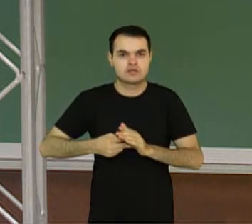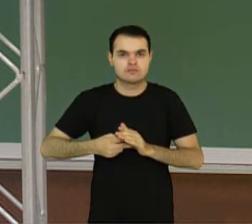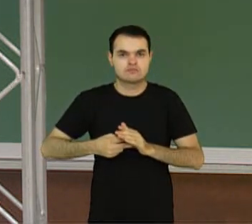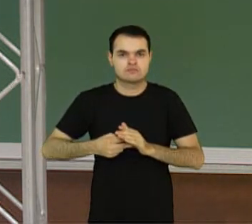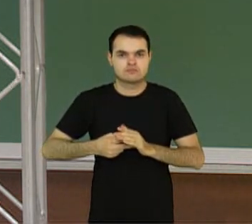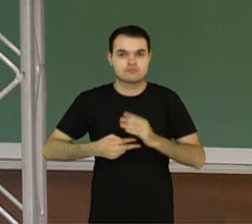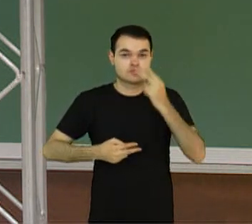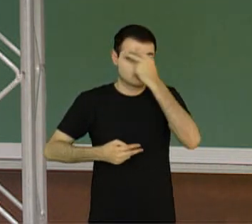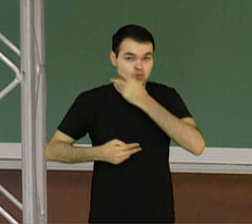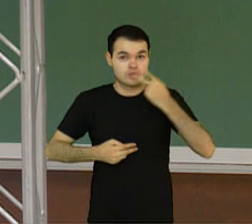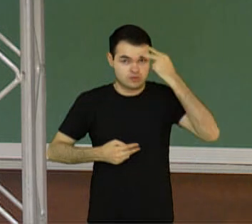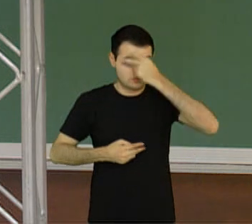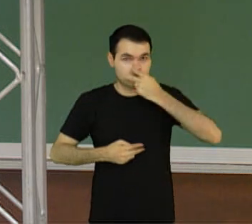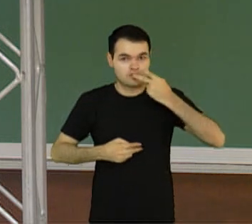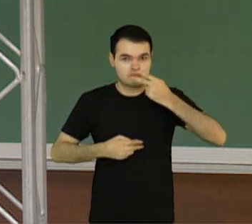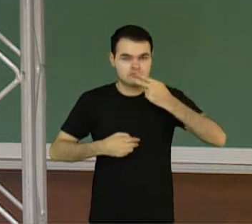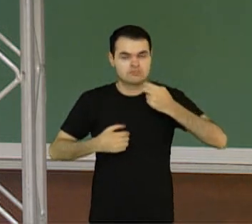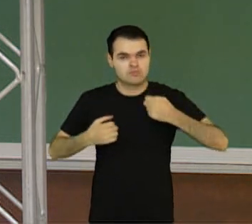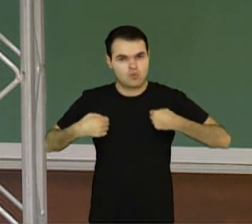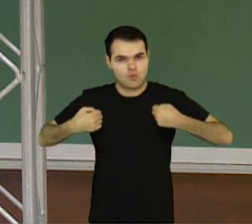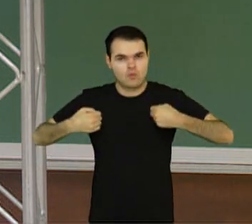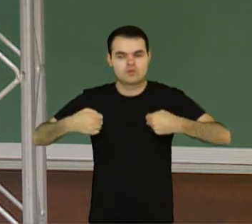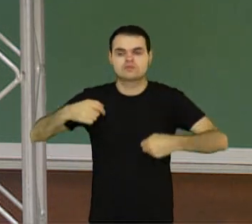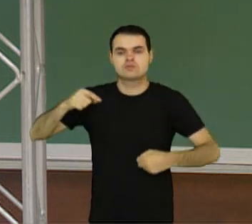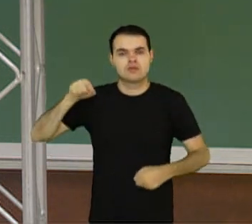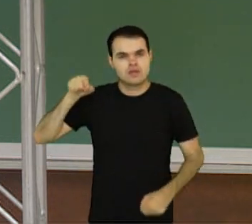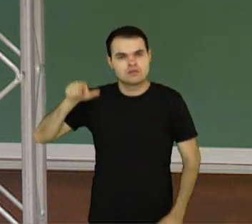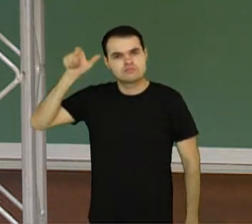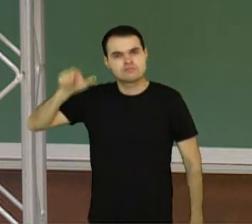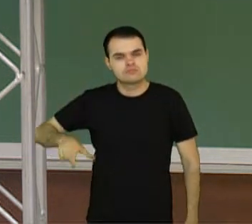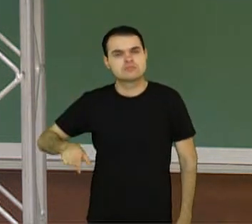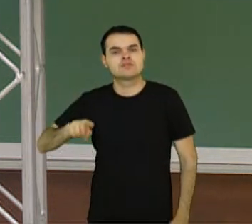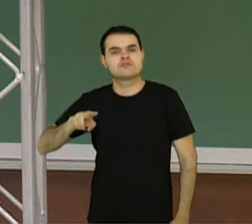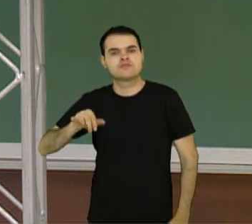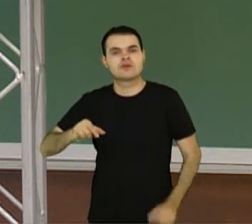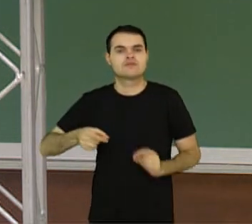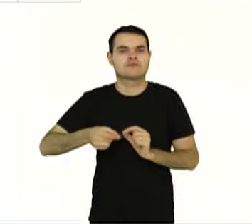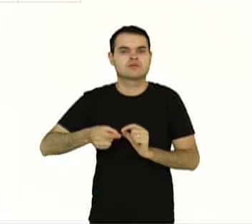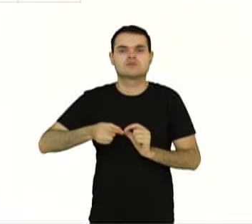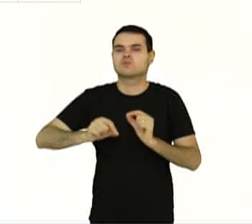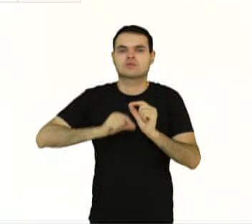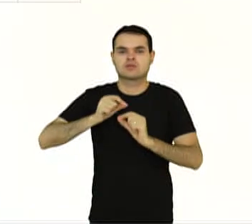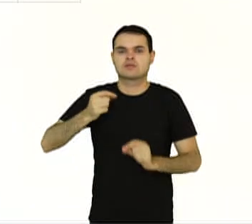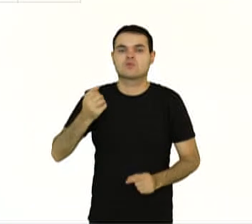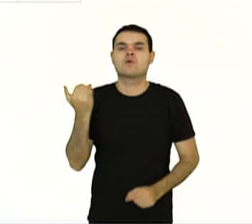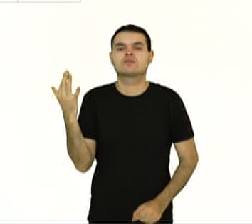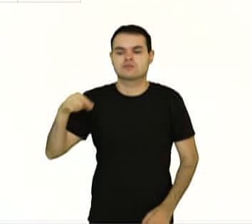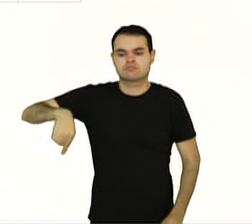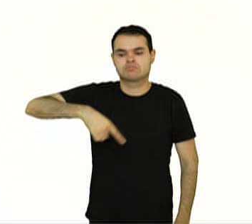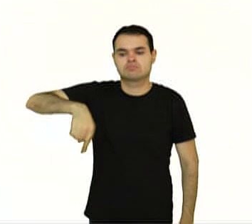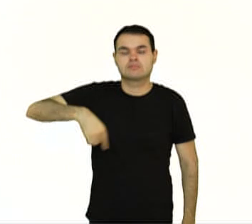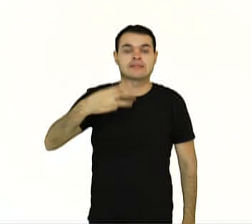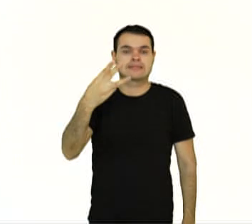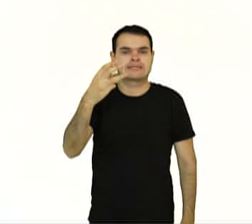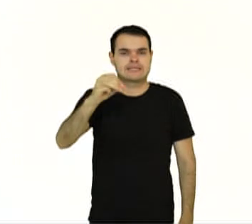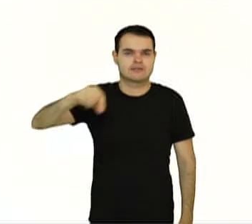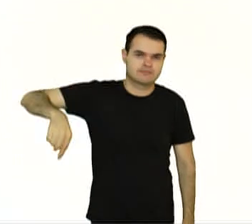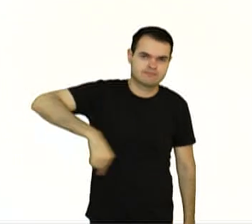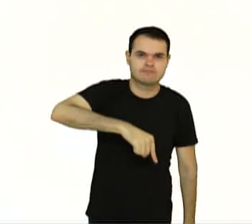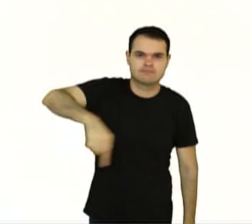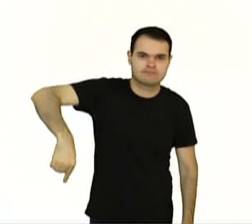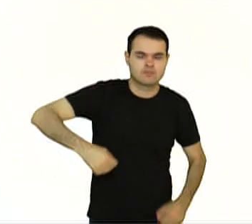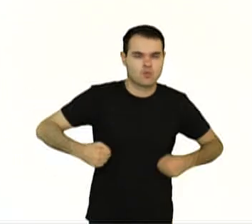2 horas, tá? Esse atleta, ele vai fazer 30 voltas, ele irá fazer 30